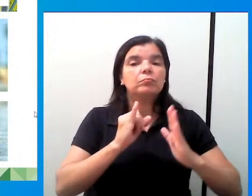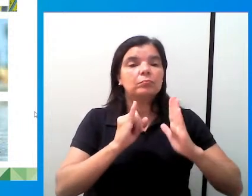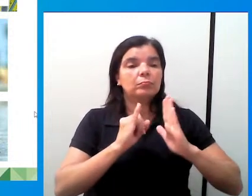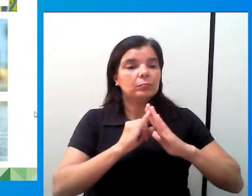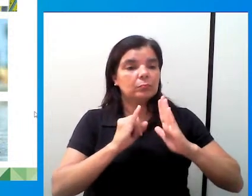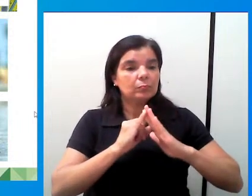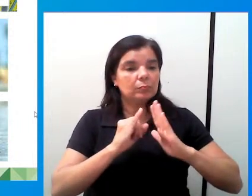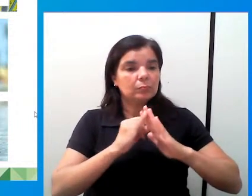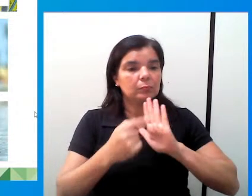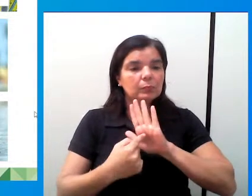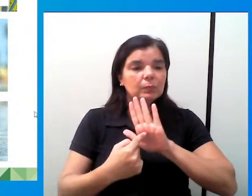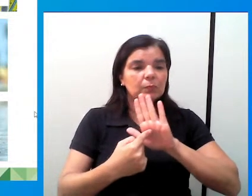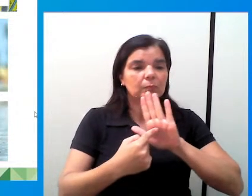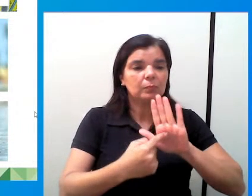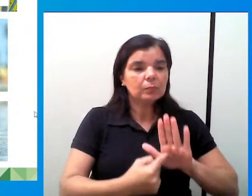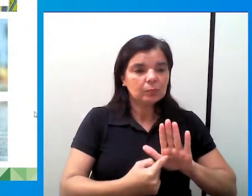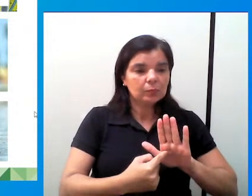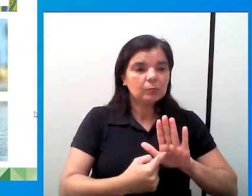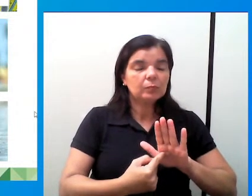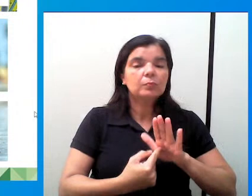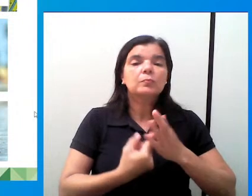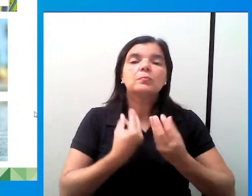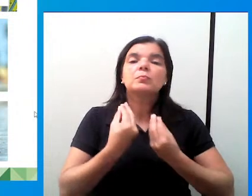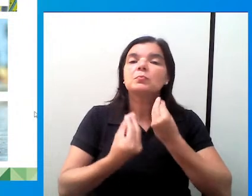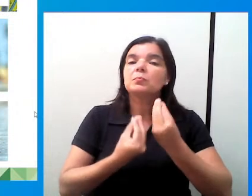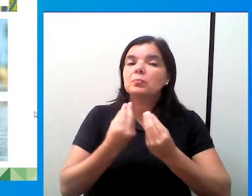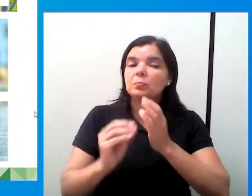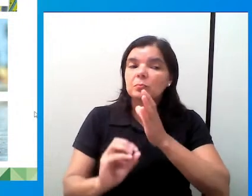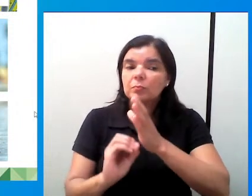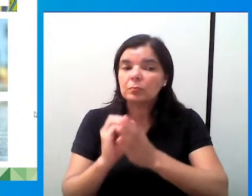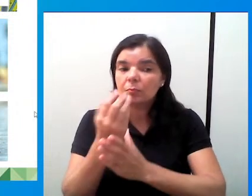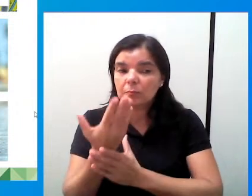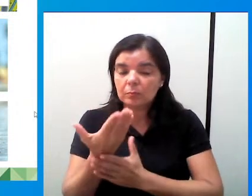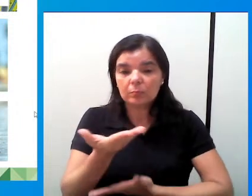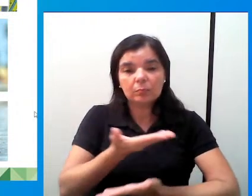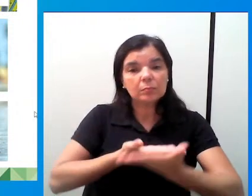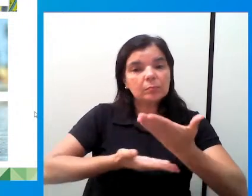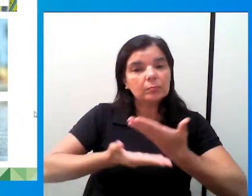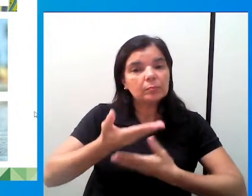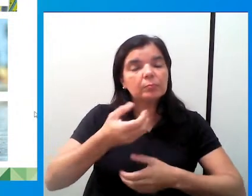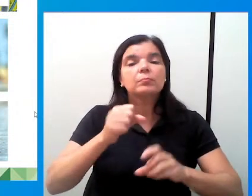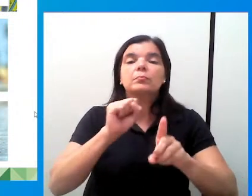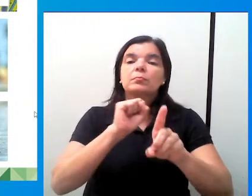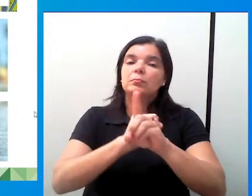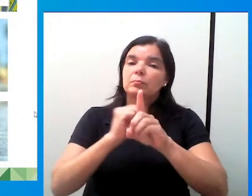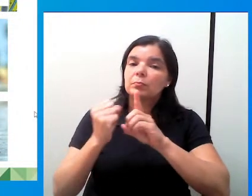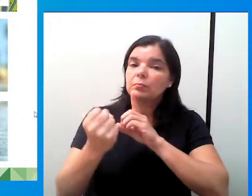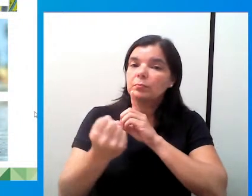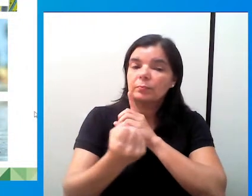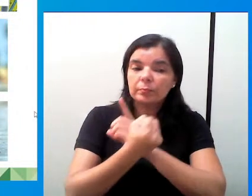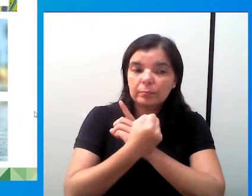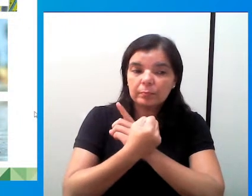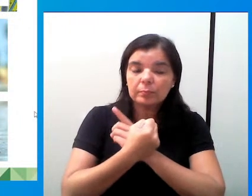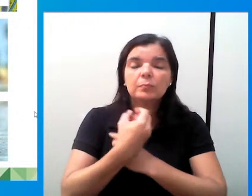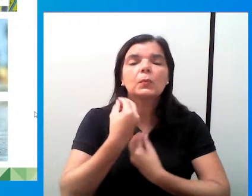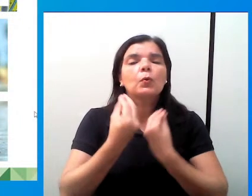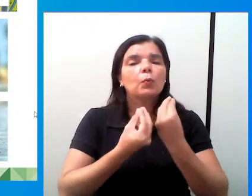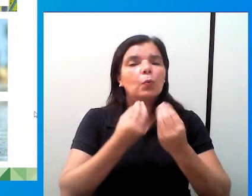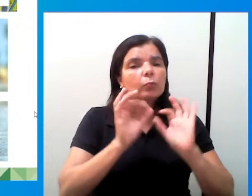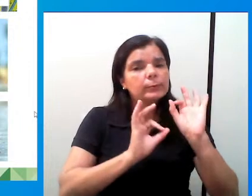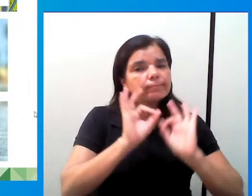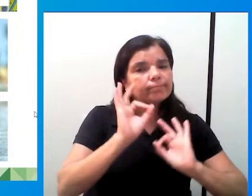mostra como isso se deu e essa relação com a sociedade, né, como isso foi